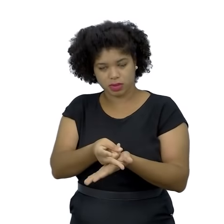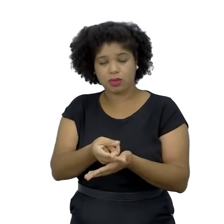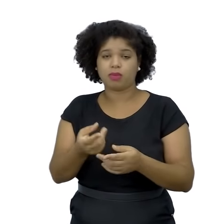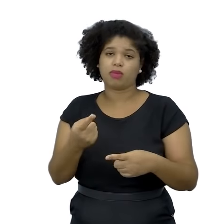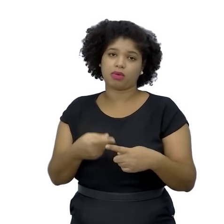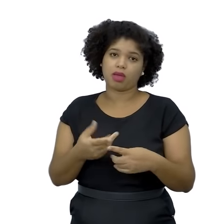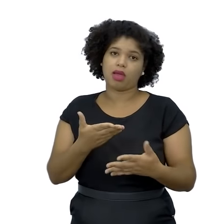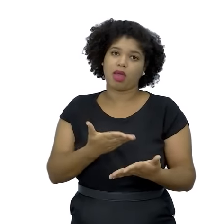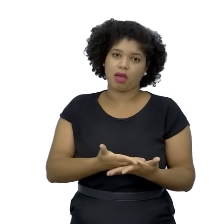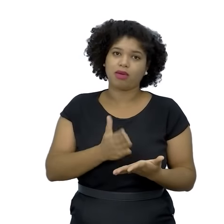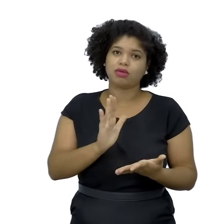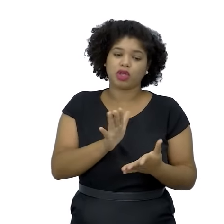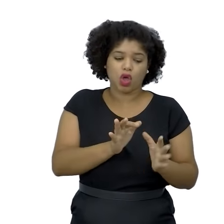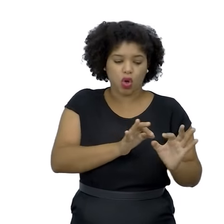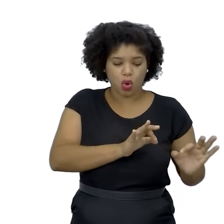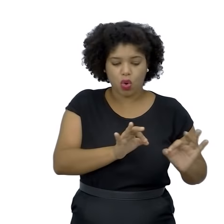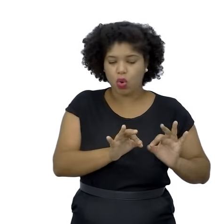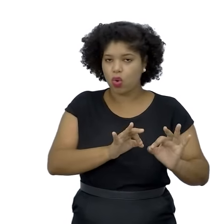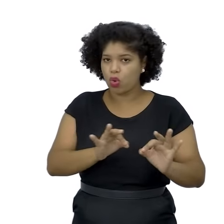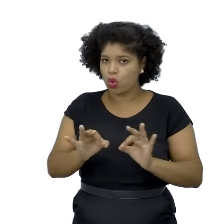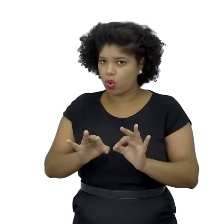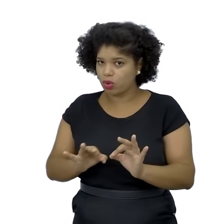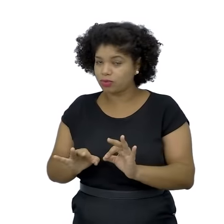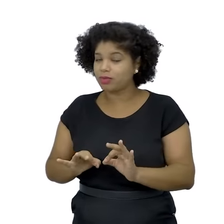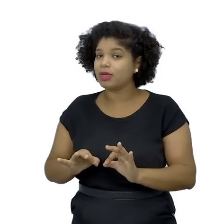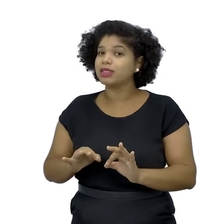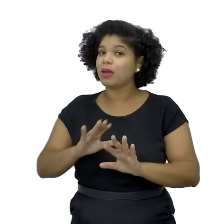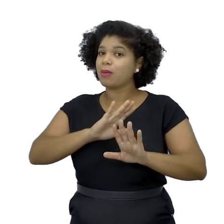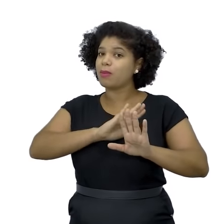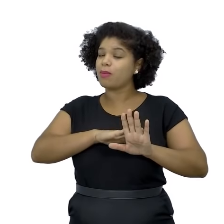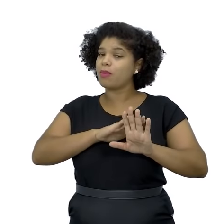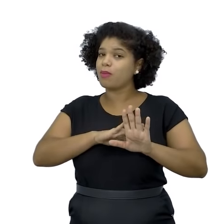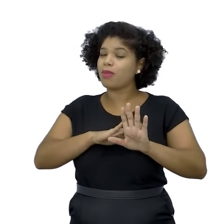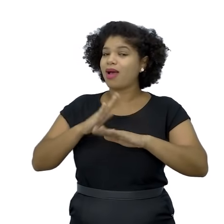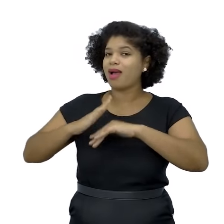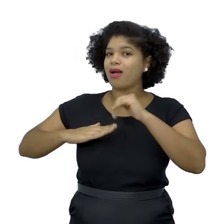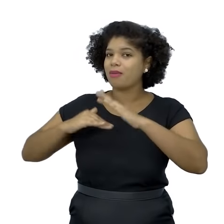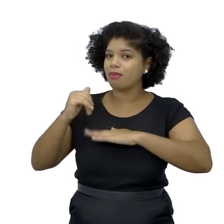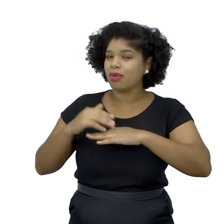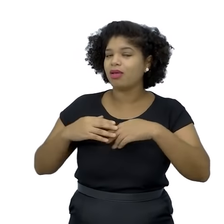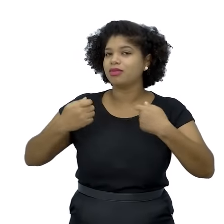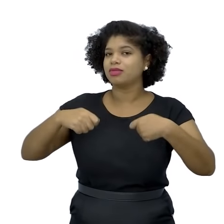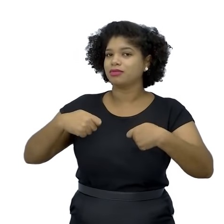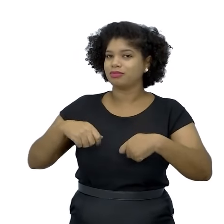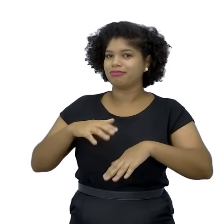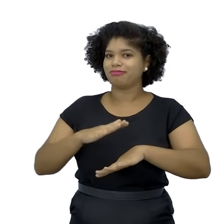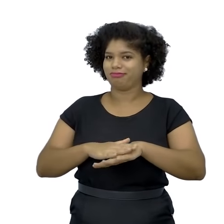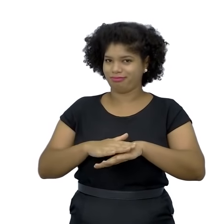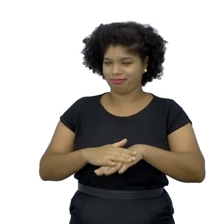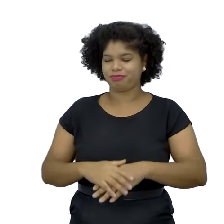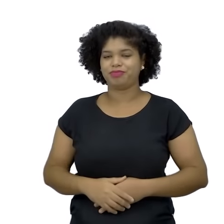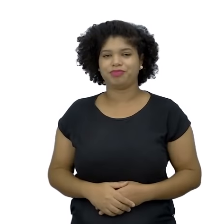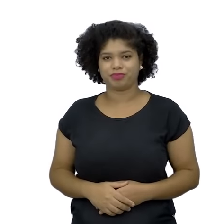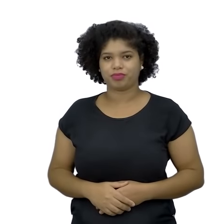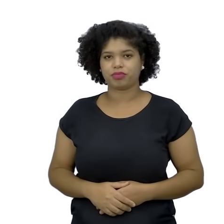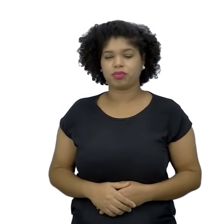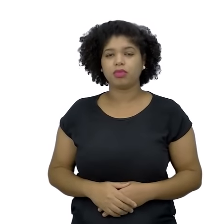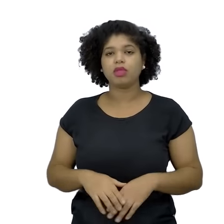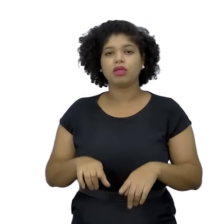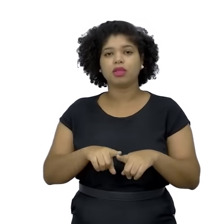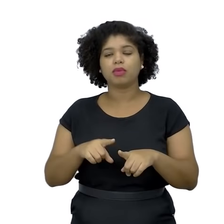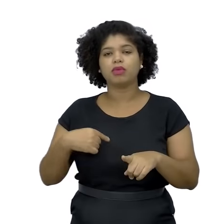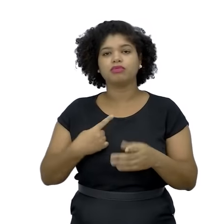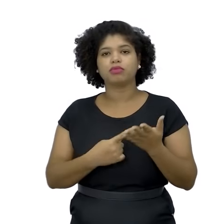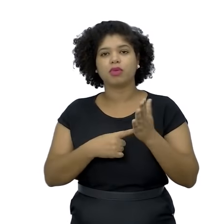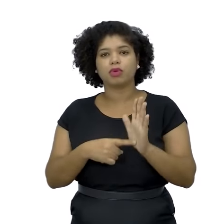aulas estão organizadas, sempre há uma habilidade aí essencial para ser desenvolvida, apresentando aí uma